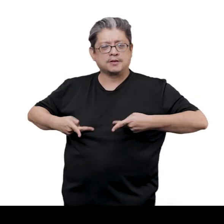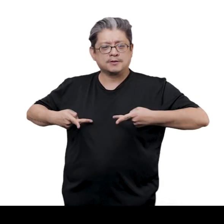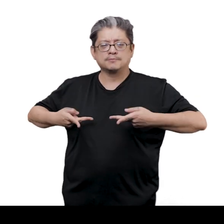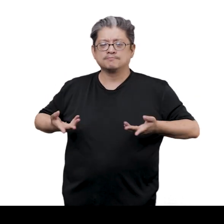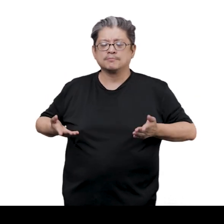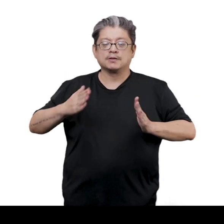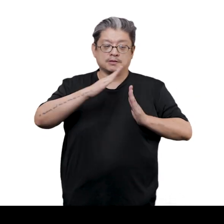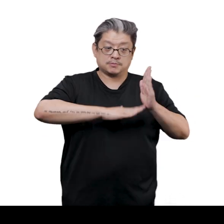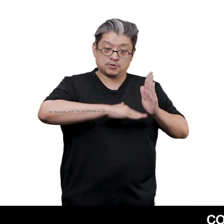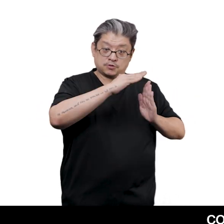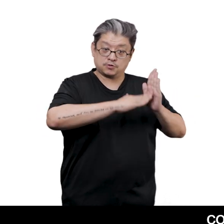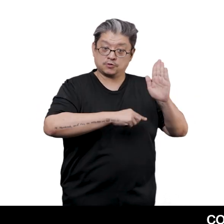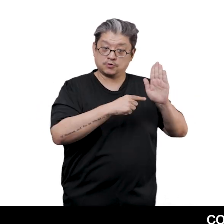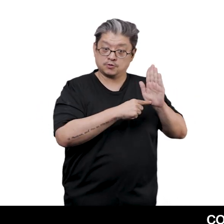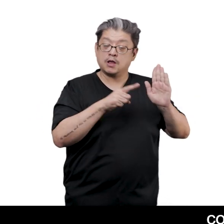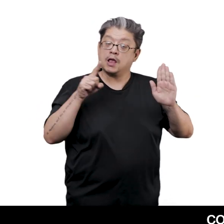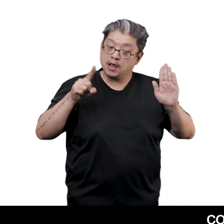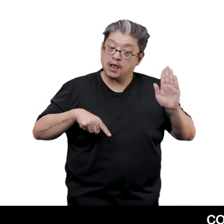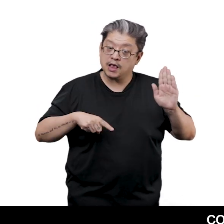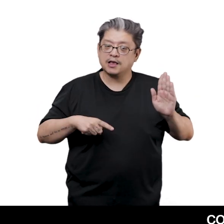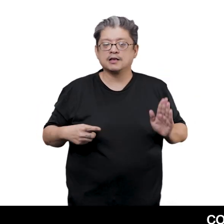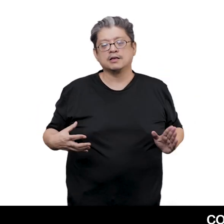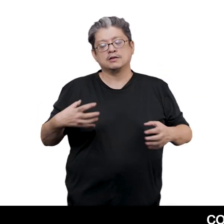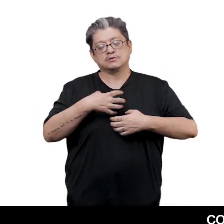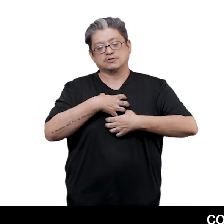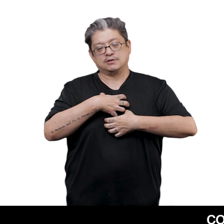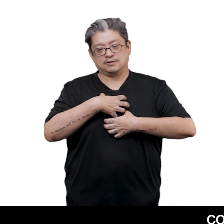sempre refletiu a vocação consolidada por